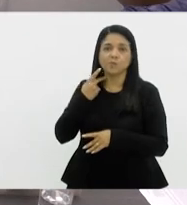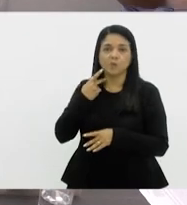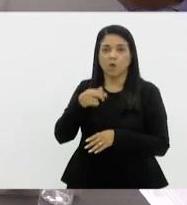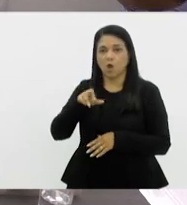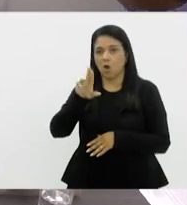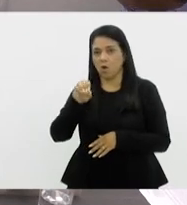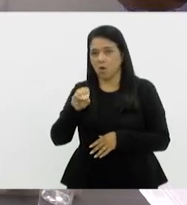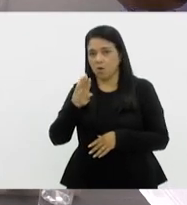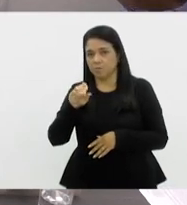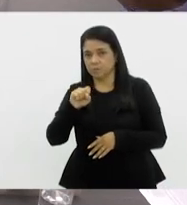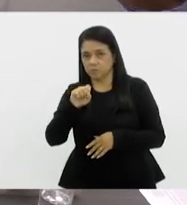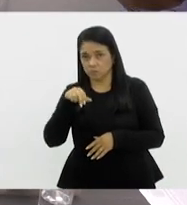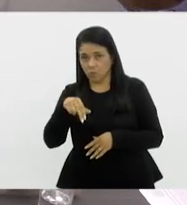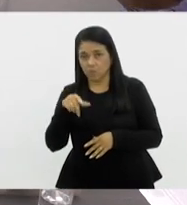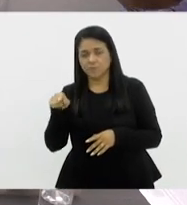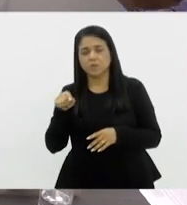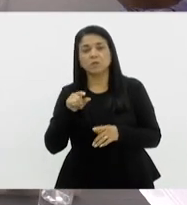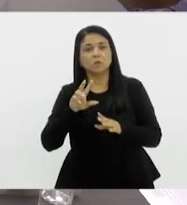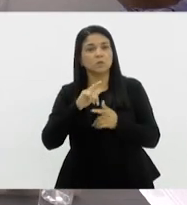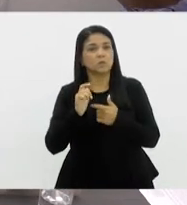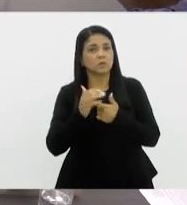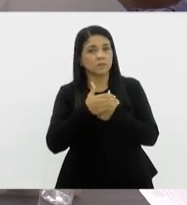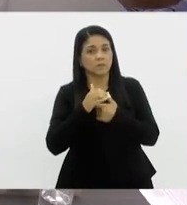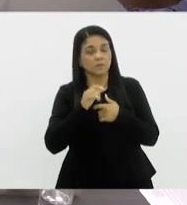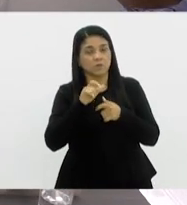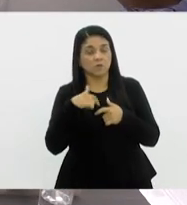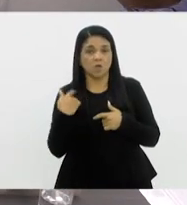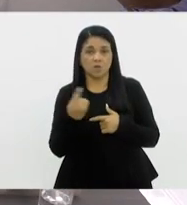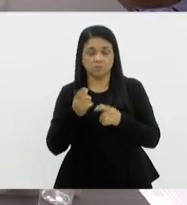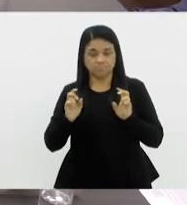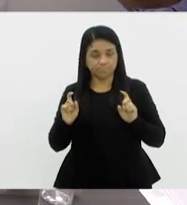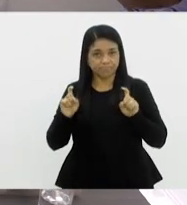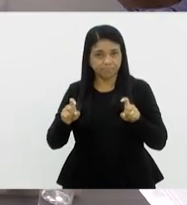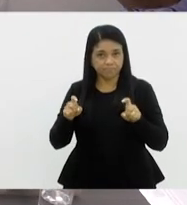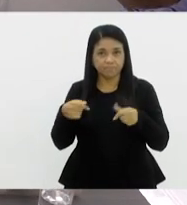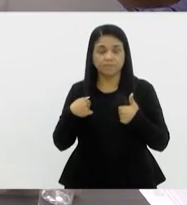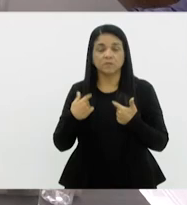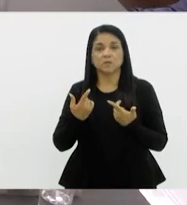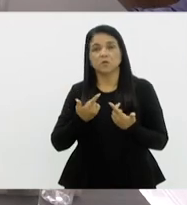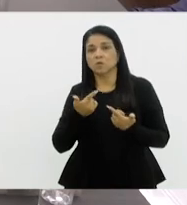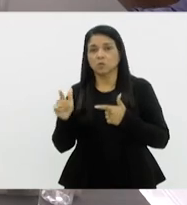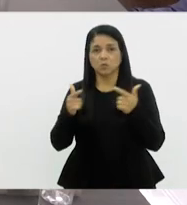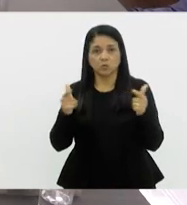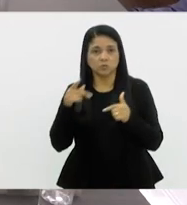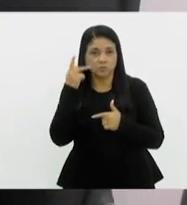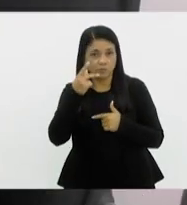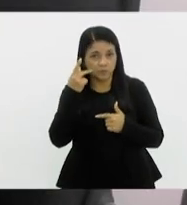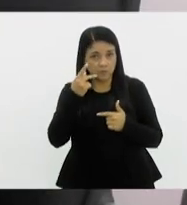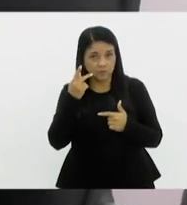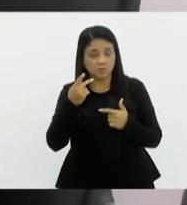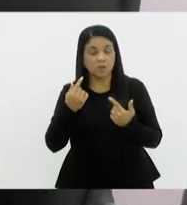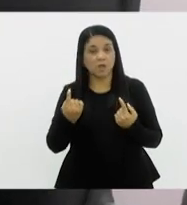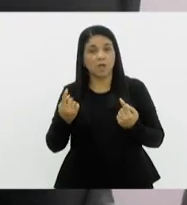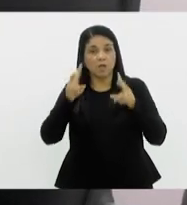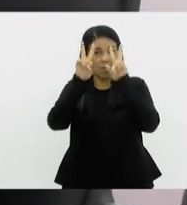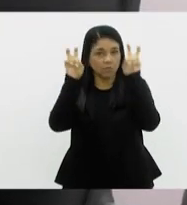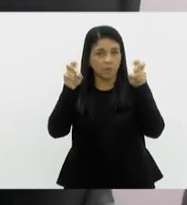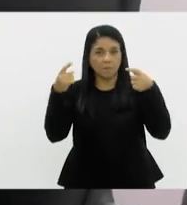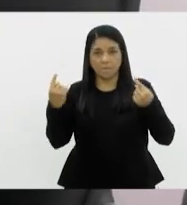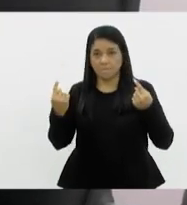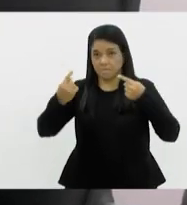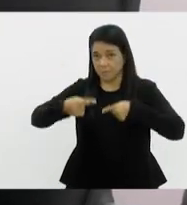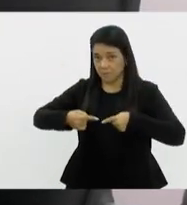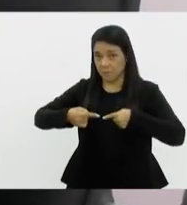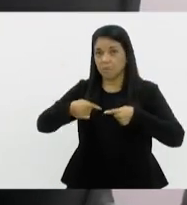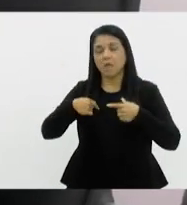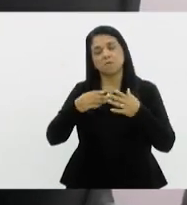da nossa competência, assim como outras matérias, outras políticas, é tema concorrente à questão da licitação, claro que a gente